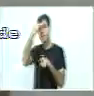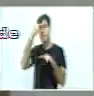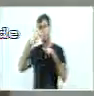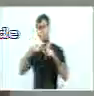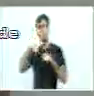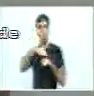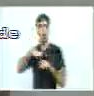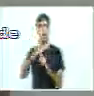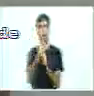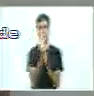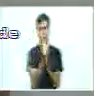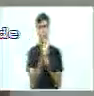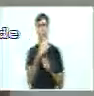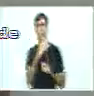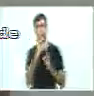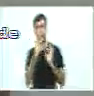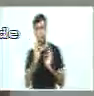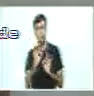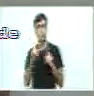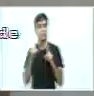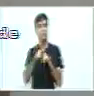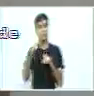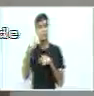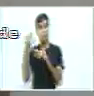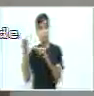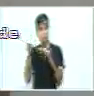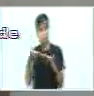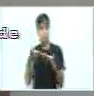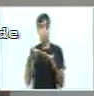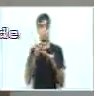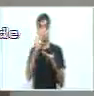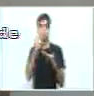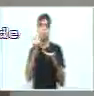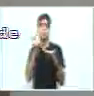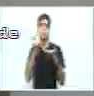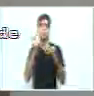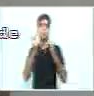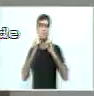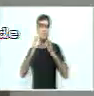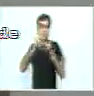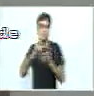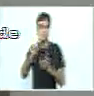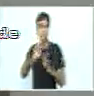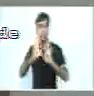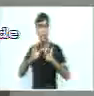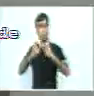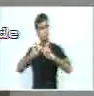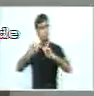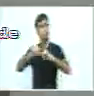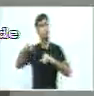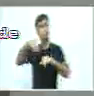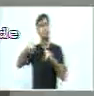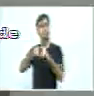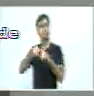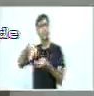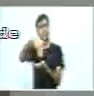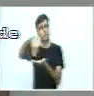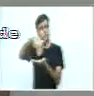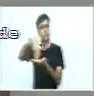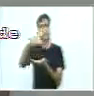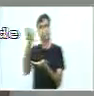também contando aí, mesmo o convite sendo feito de forma informal, que estejam aqui a Secretaria de